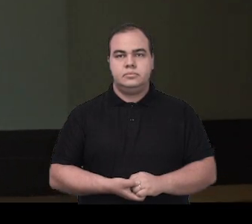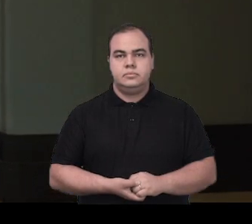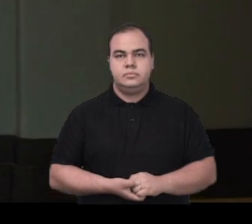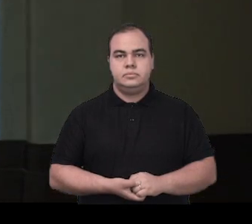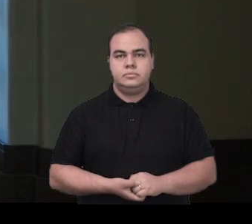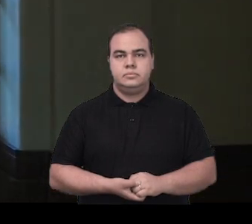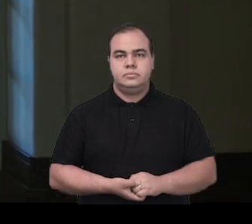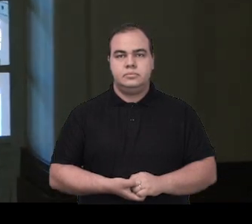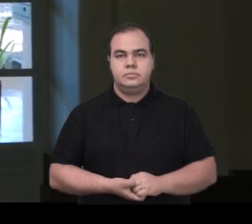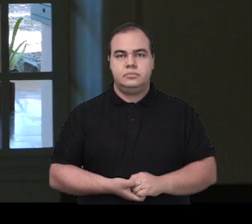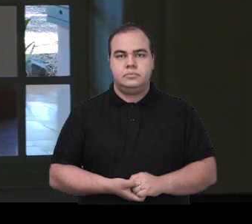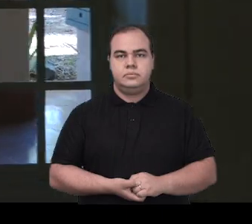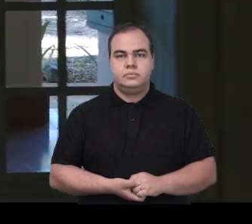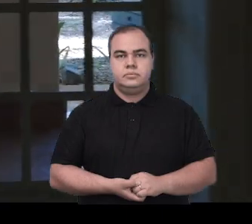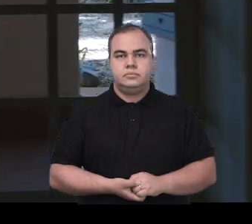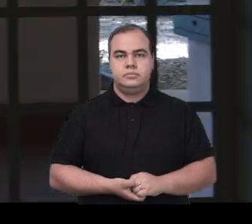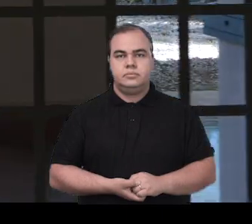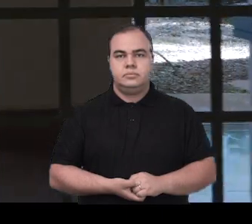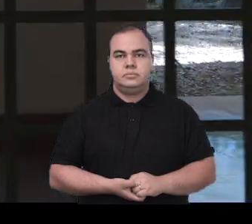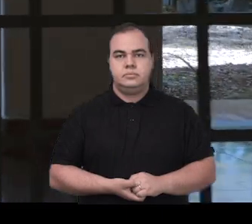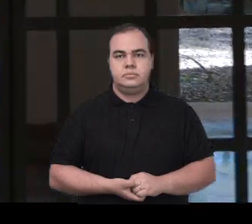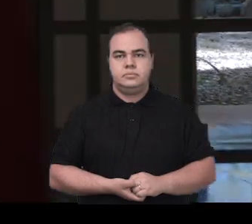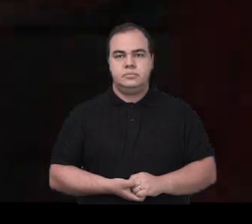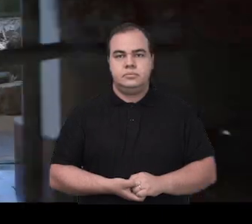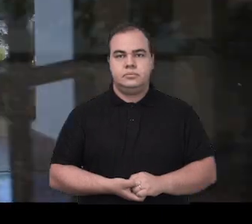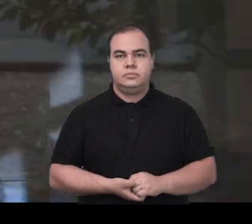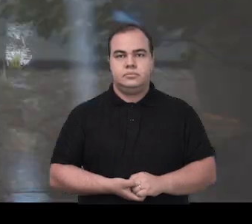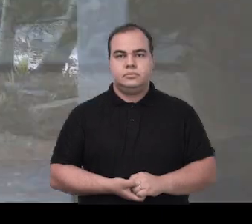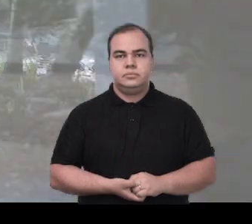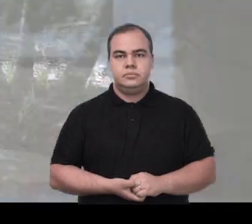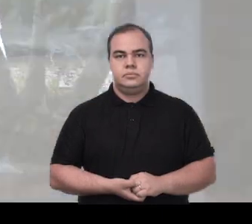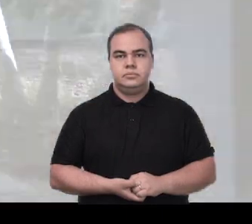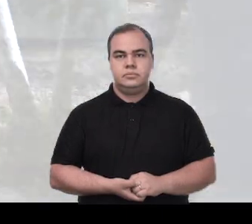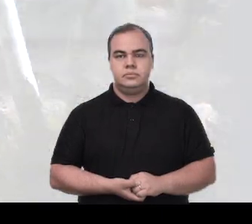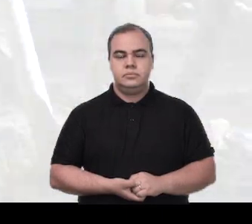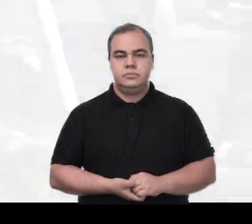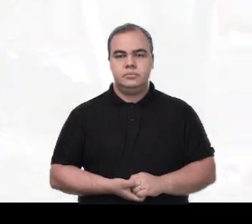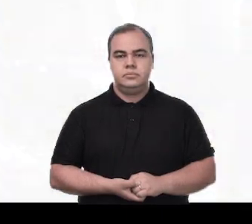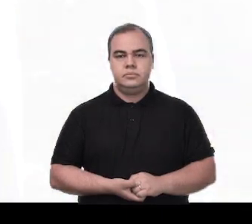A mulher caminha até um portão vazado que dá para um pátio e o abre.